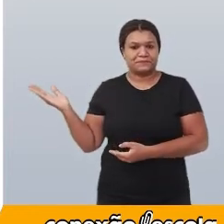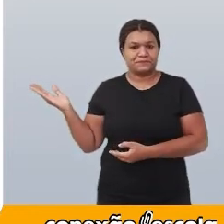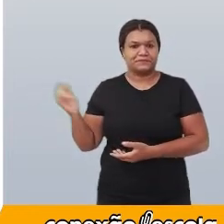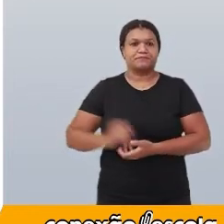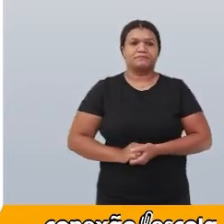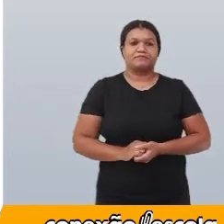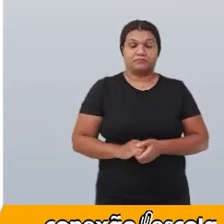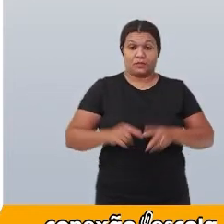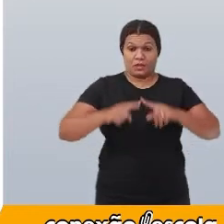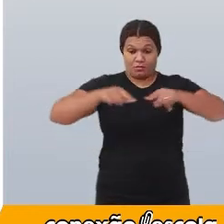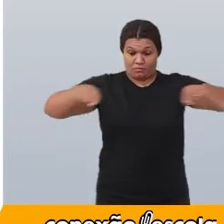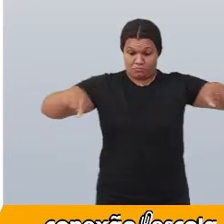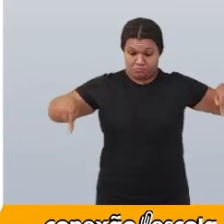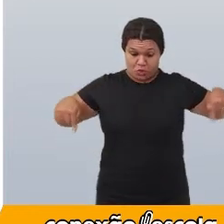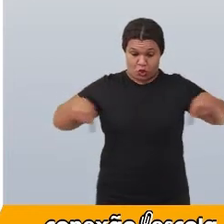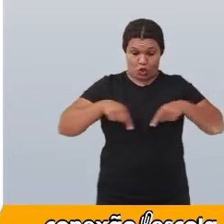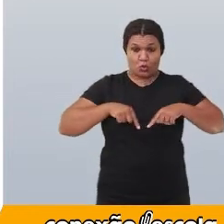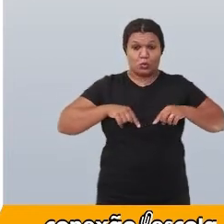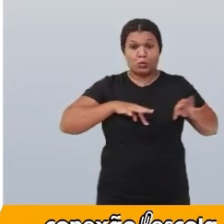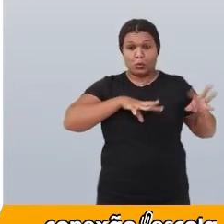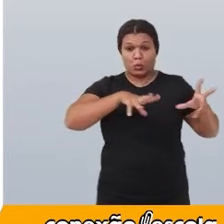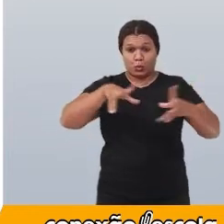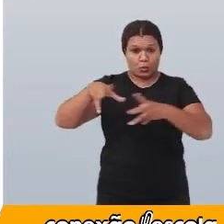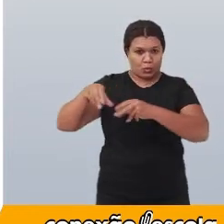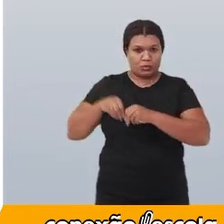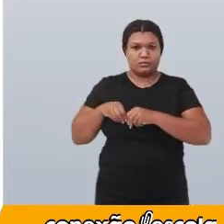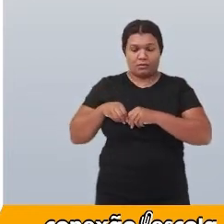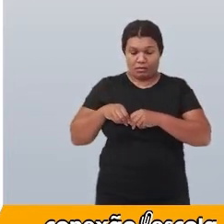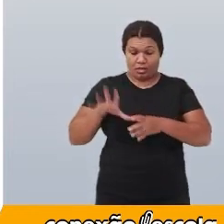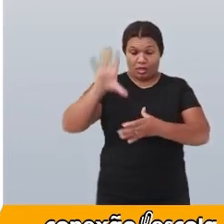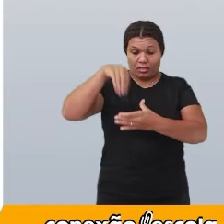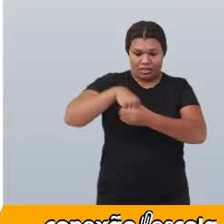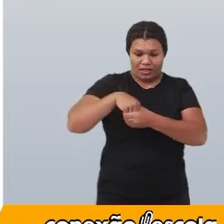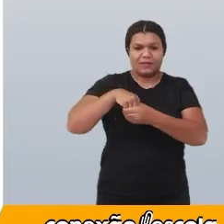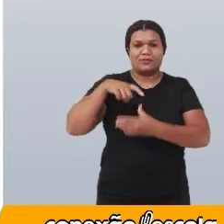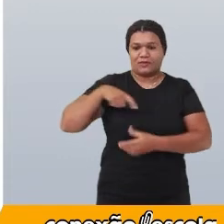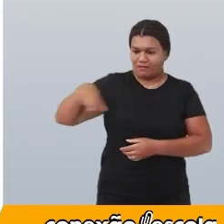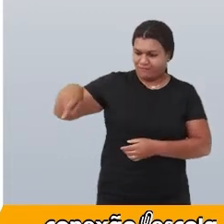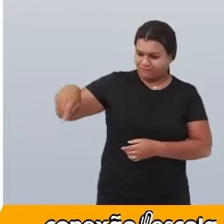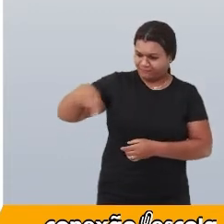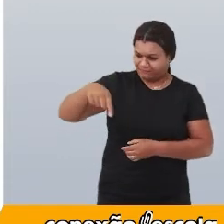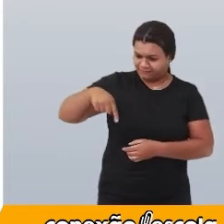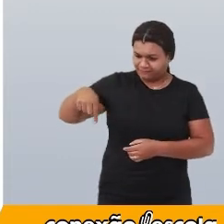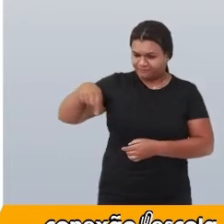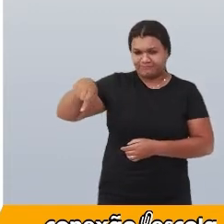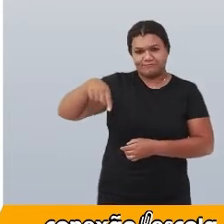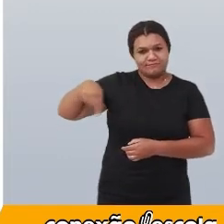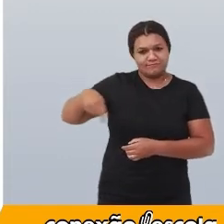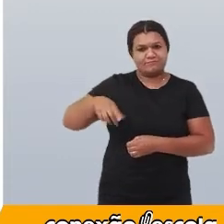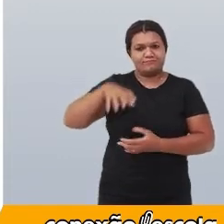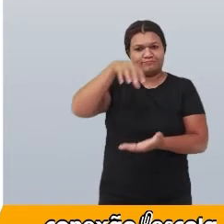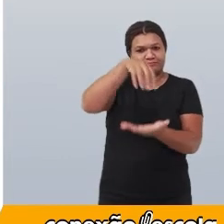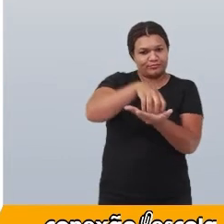essa é a área total e dentro as outras áreas que fomos citando.